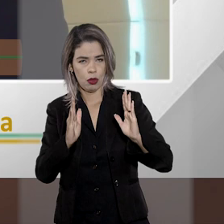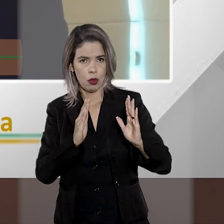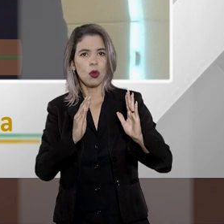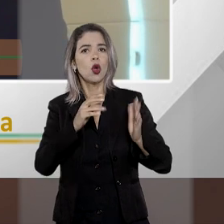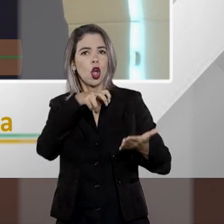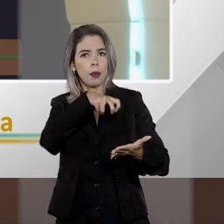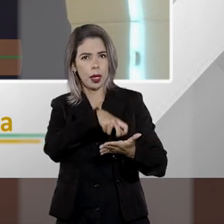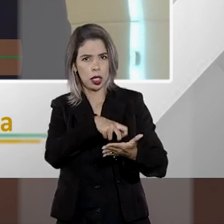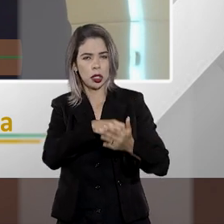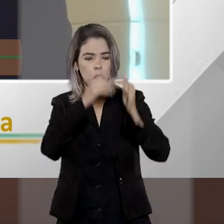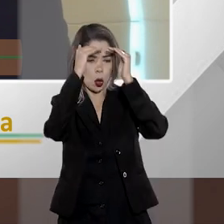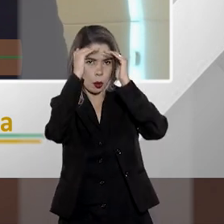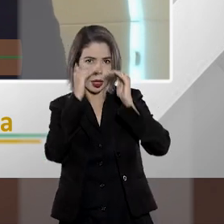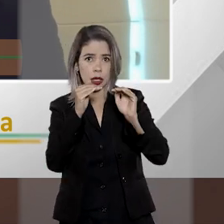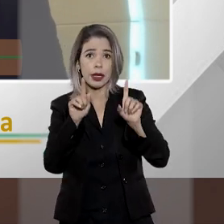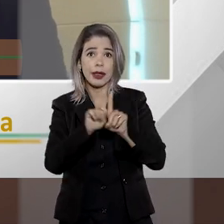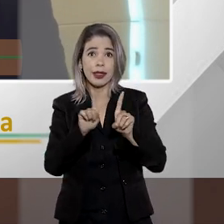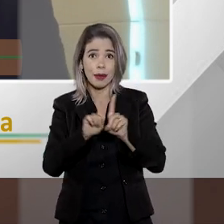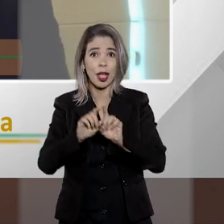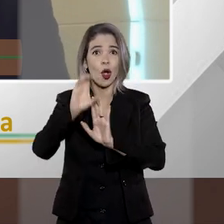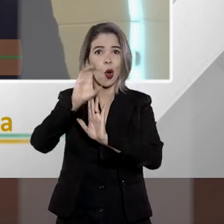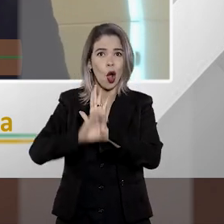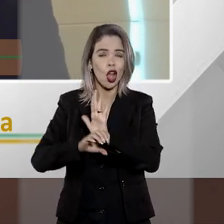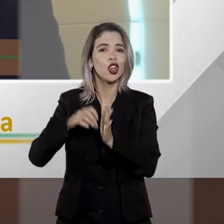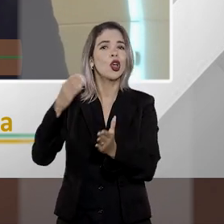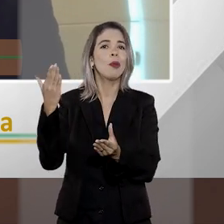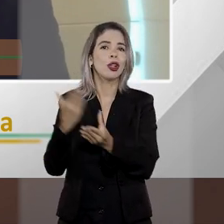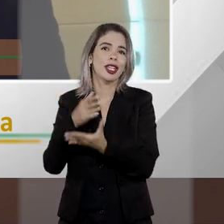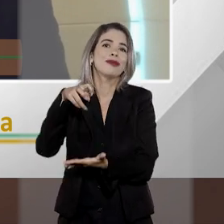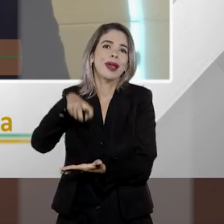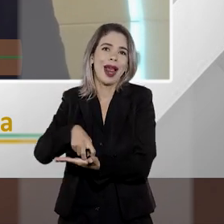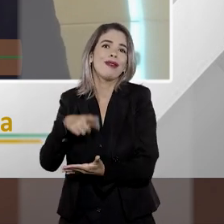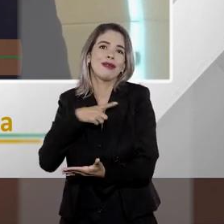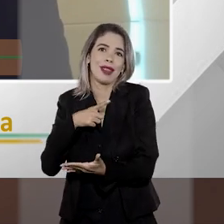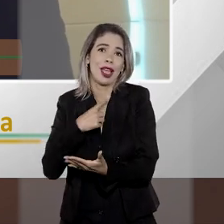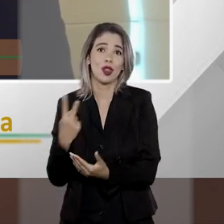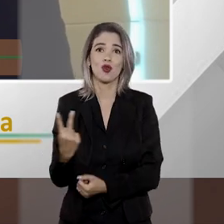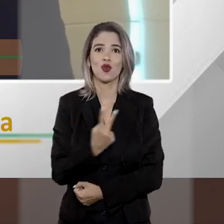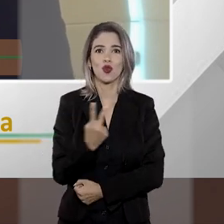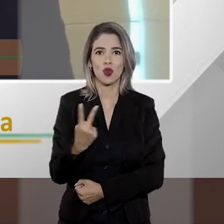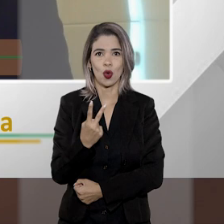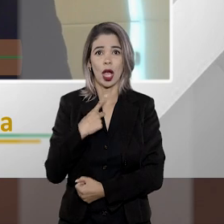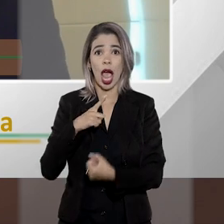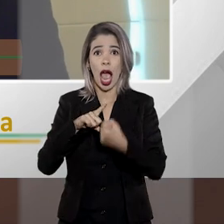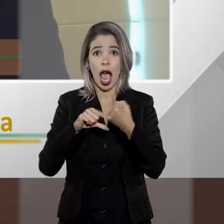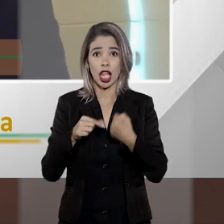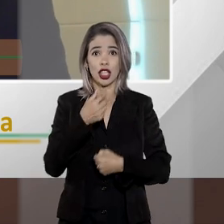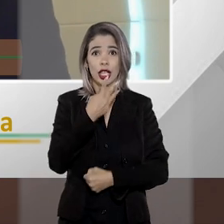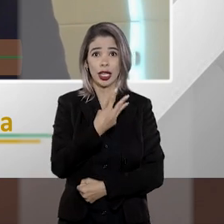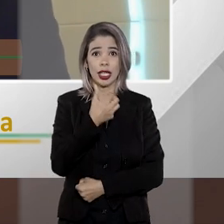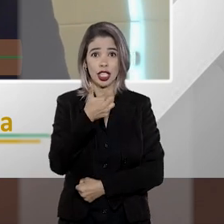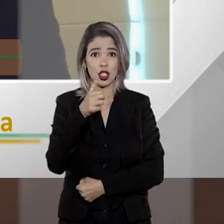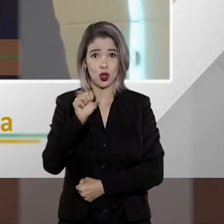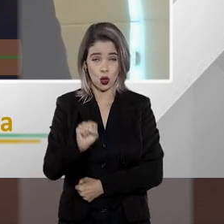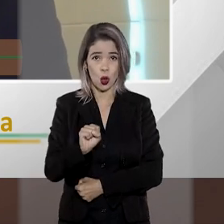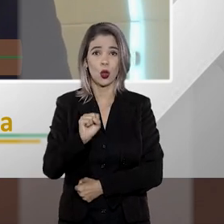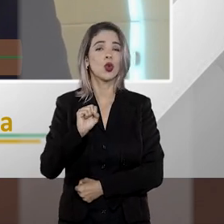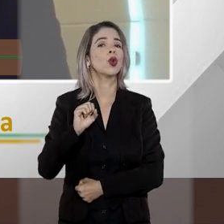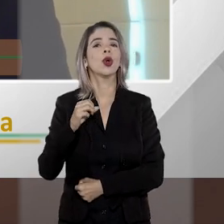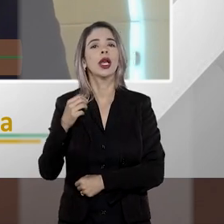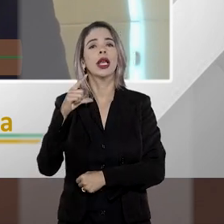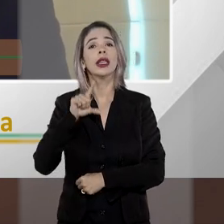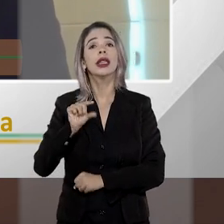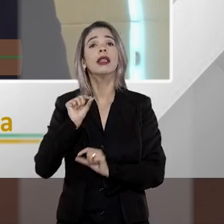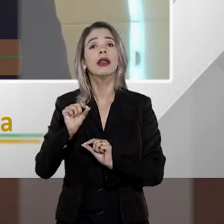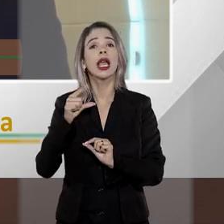Penais como no Código de Processo Penal. A hipótese aqui do artigo 318 do CPP são